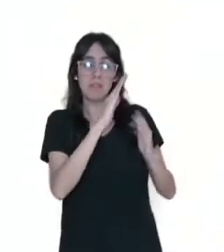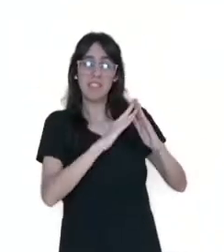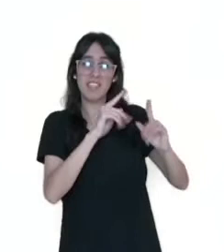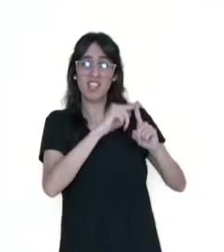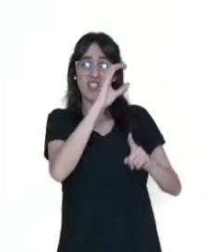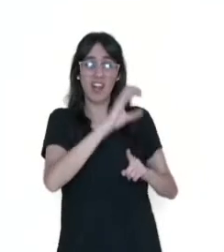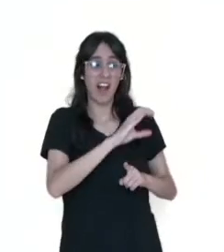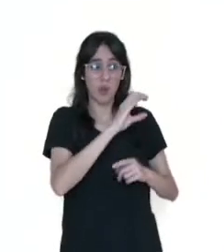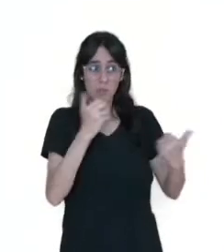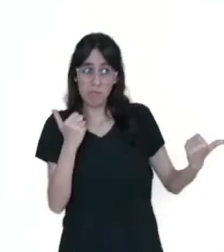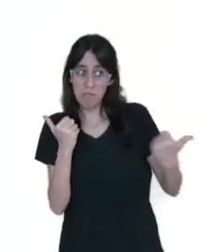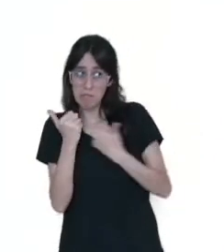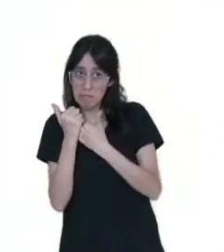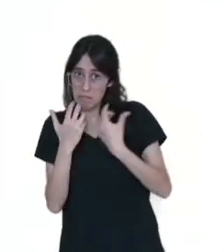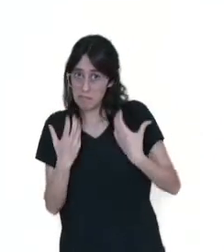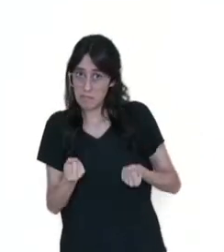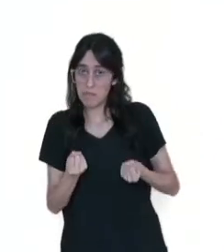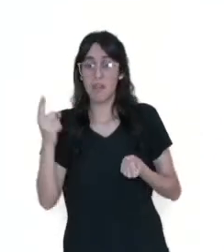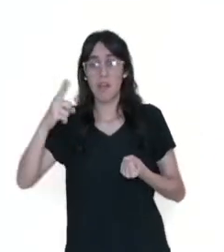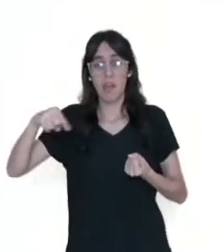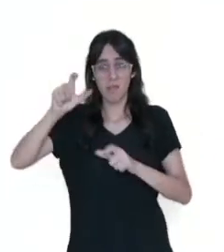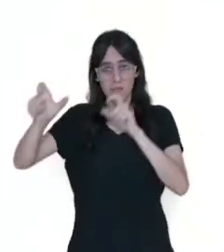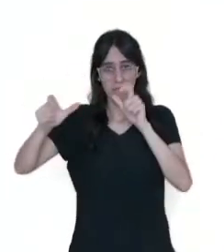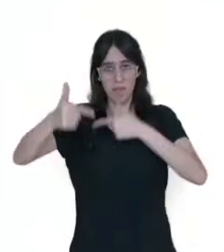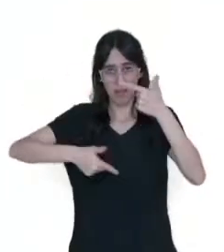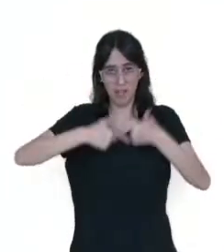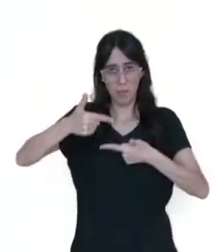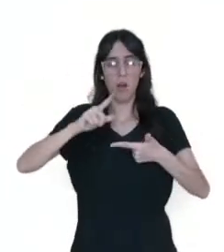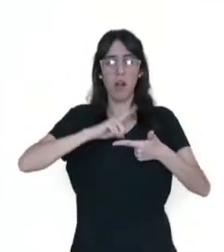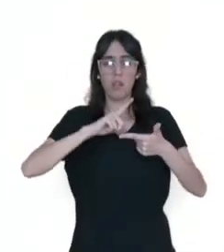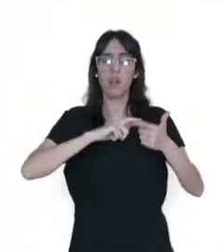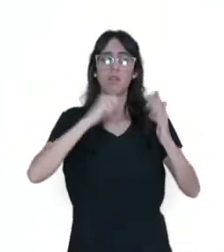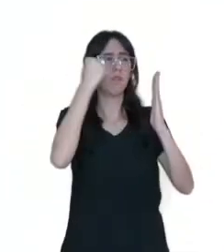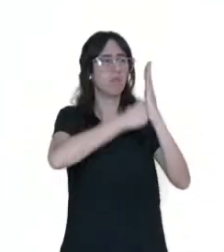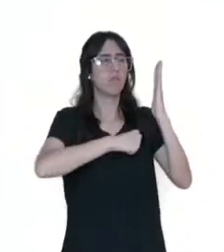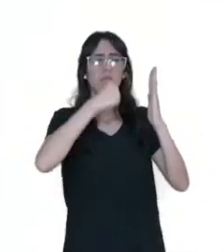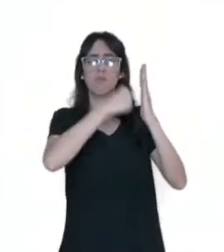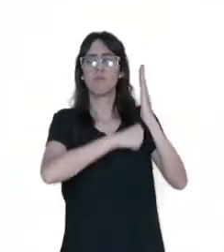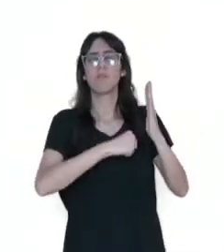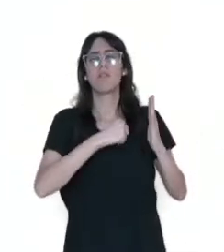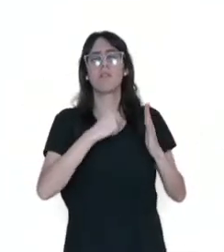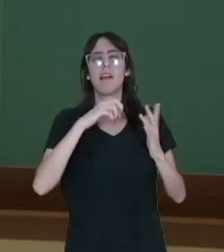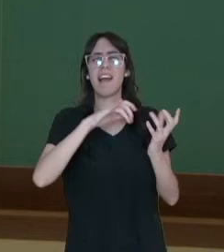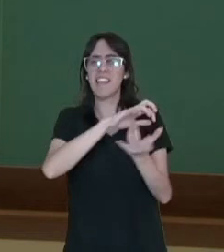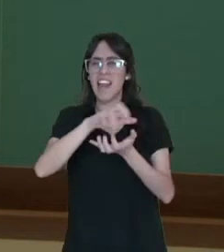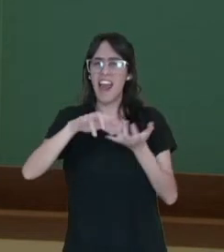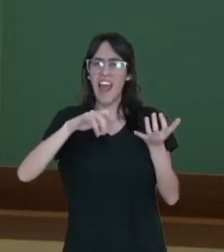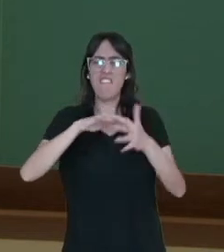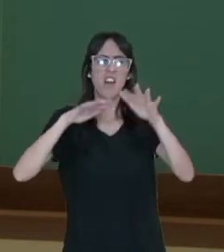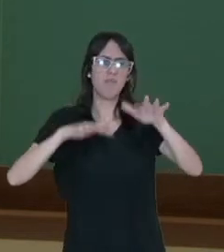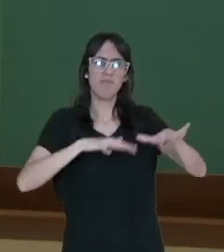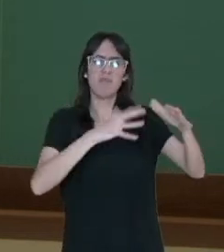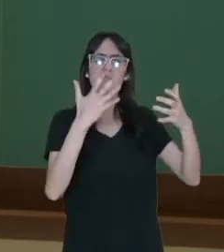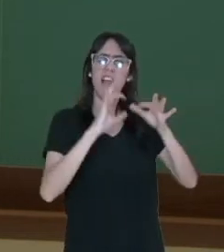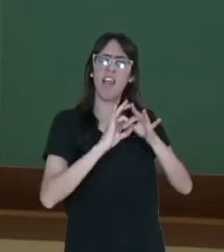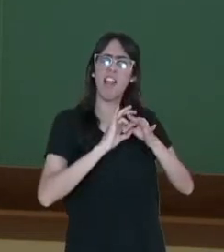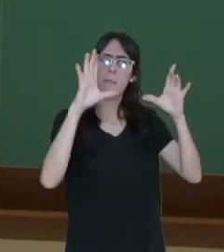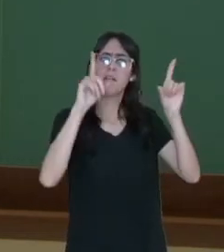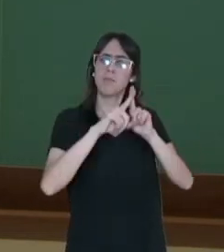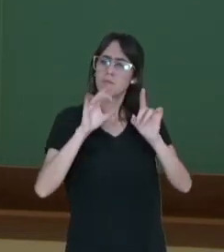Católica, esses trabalhadores reivindicavam o direito de greve, o direito de liberdade e de organização